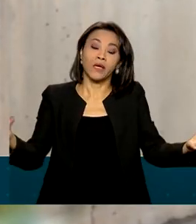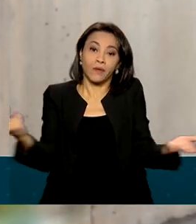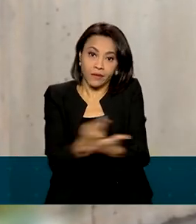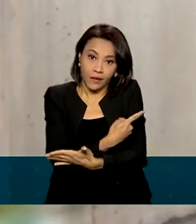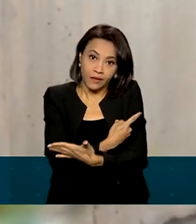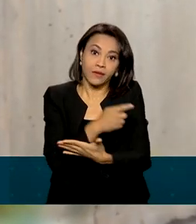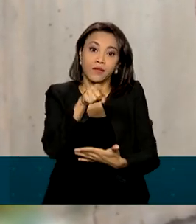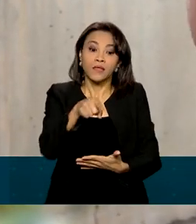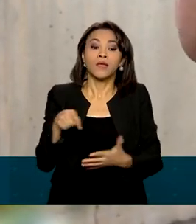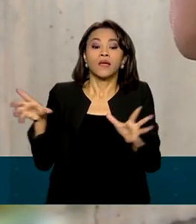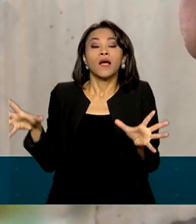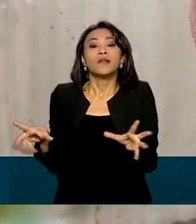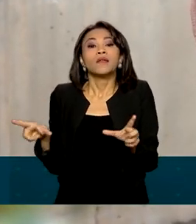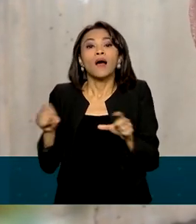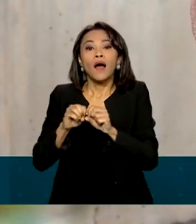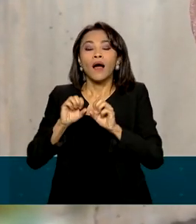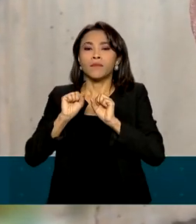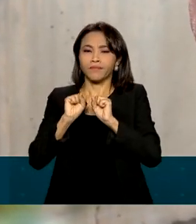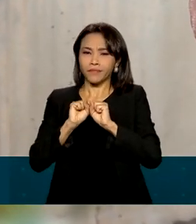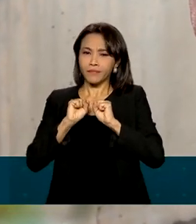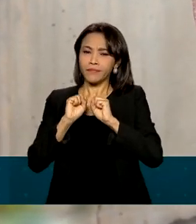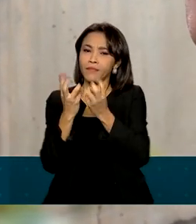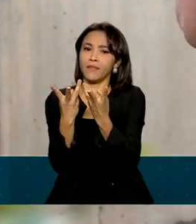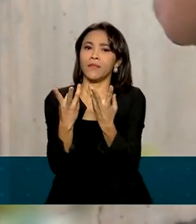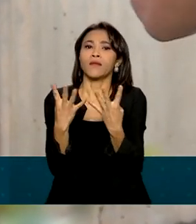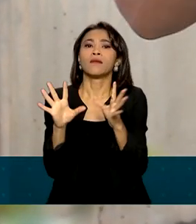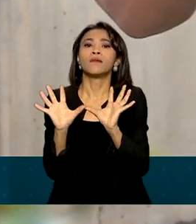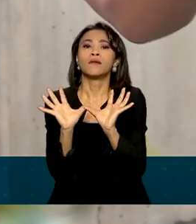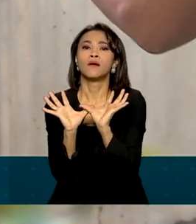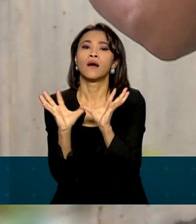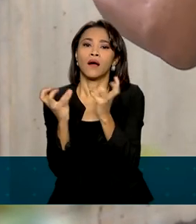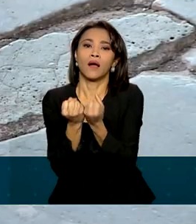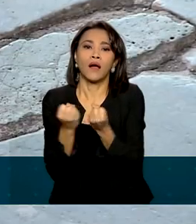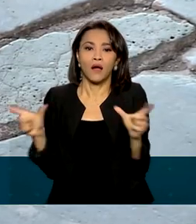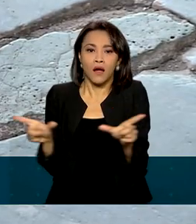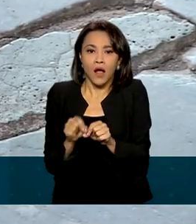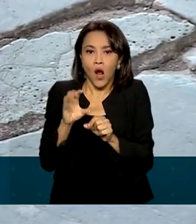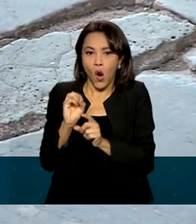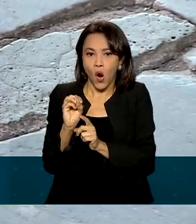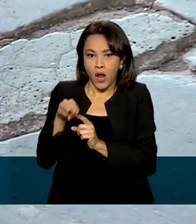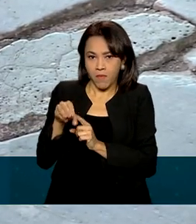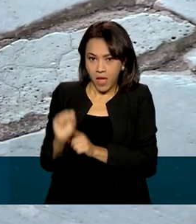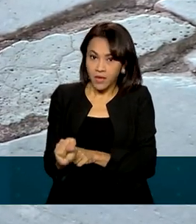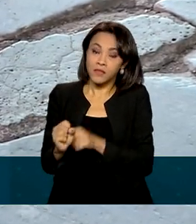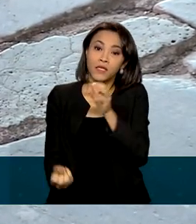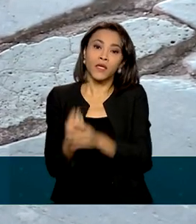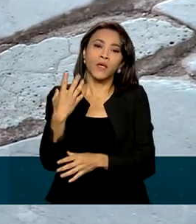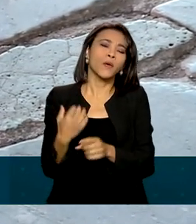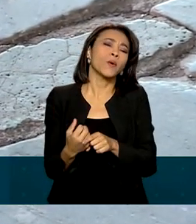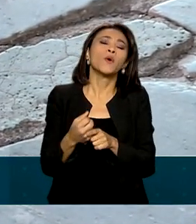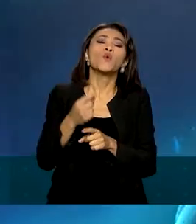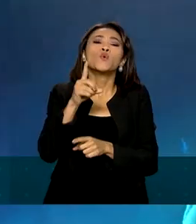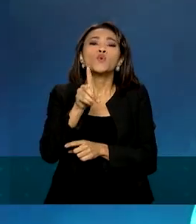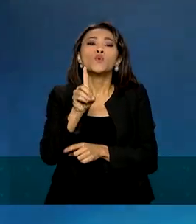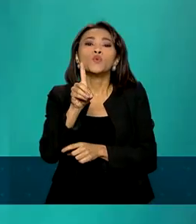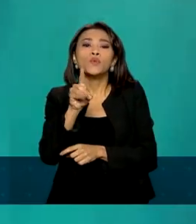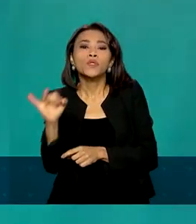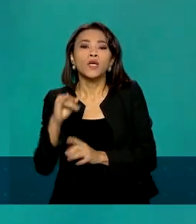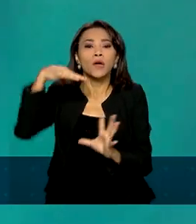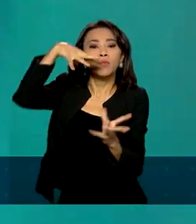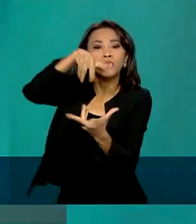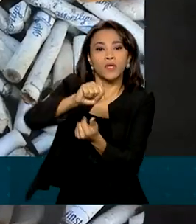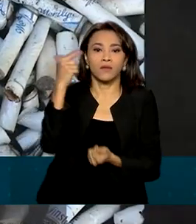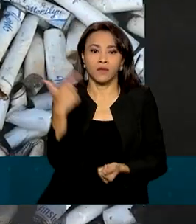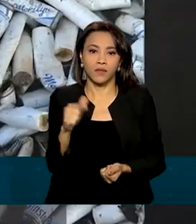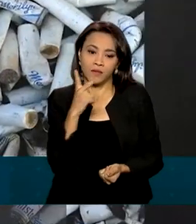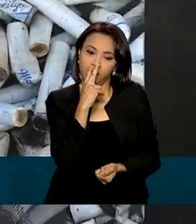a Organização Mundial da Saúde criou em 1987 o dia mundial sem tabaco o Brasil